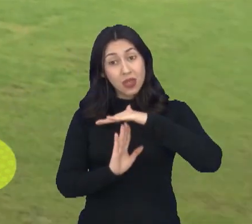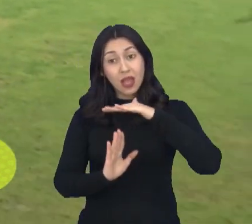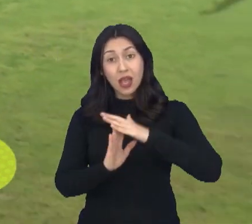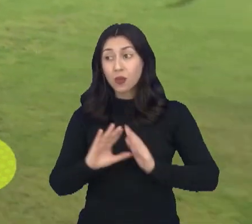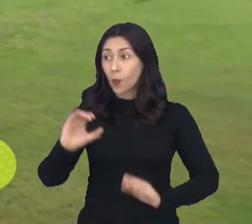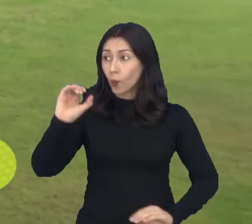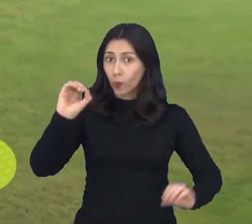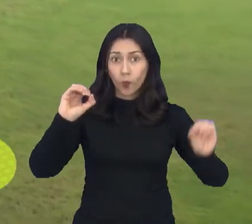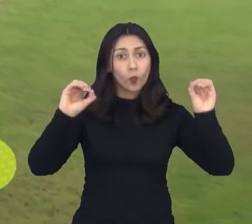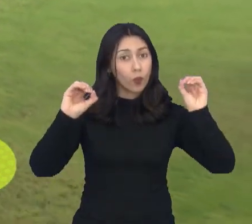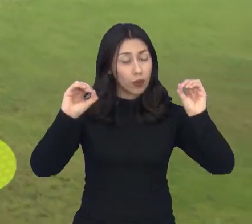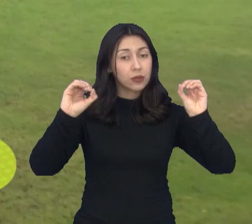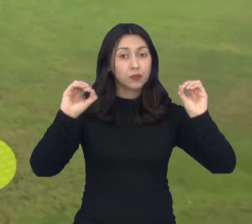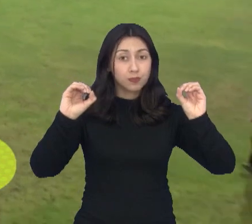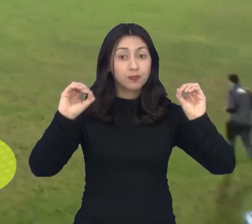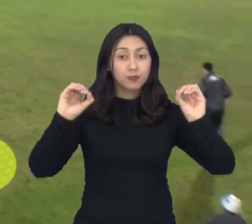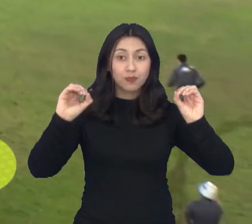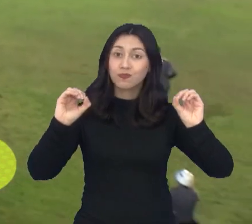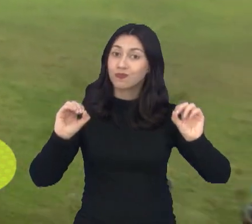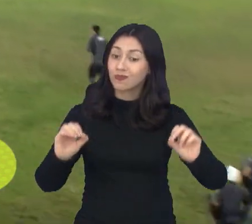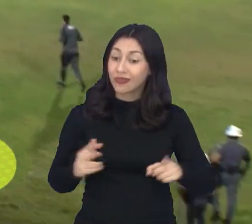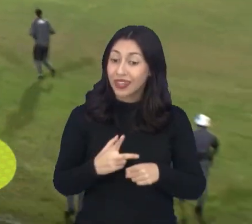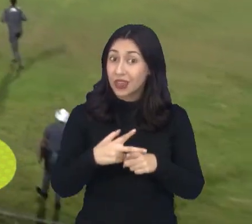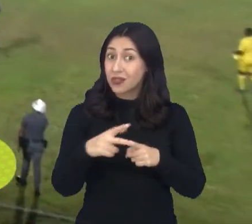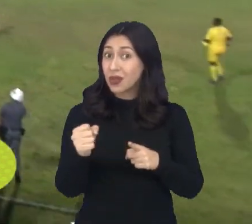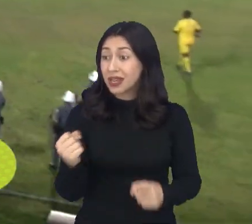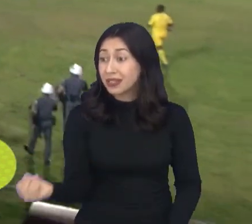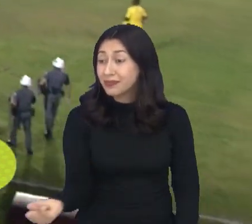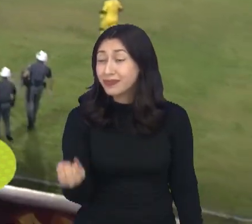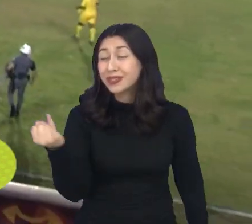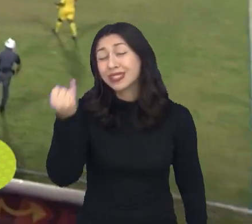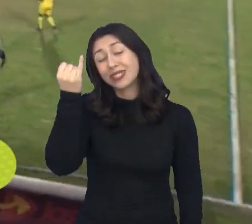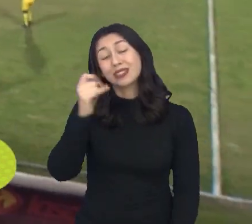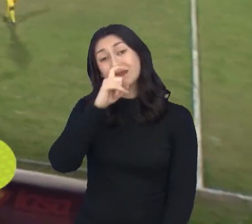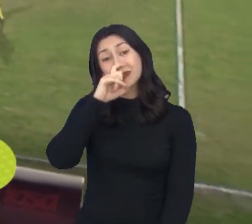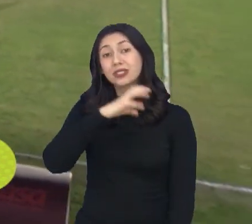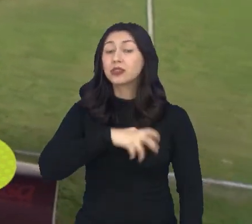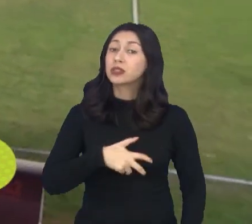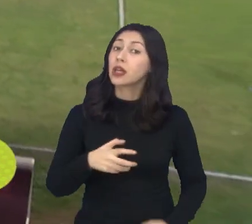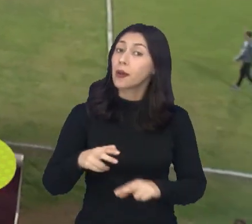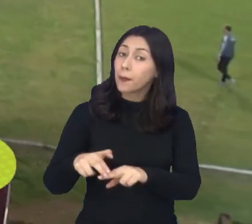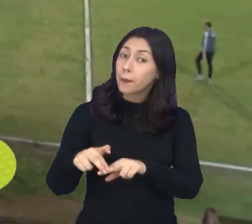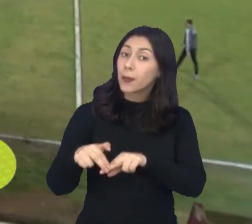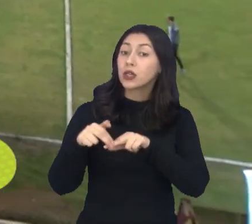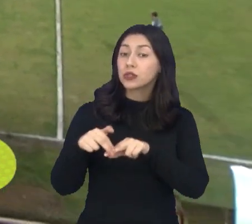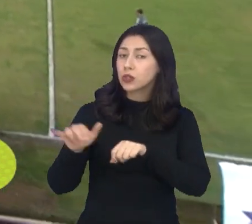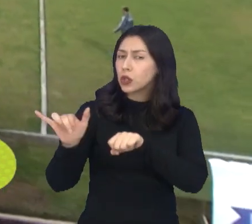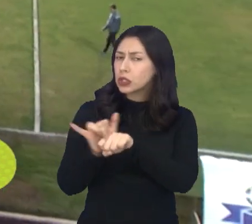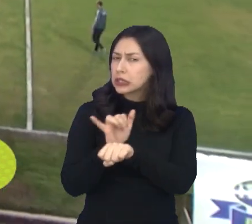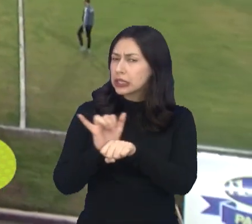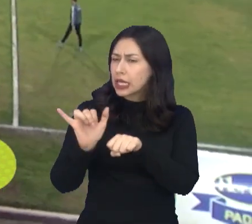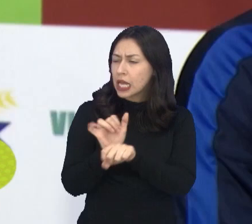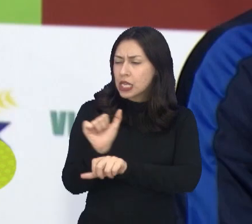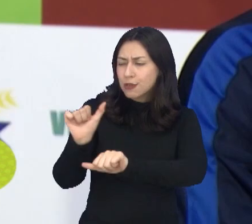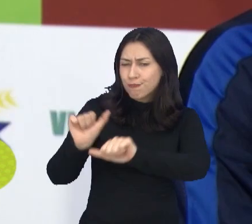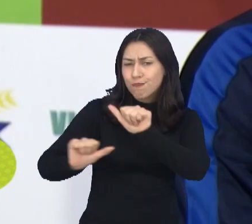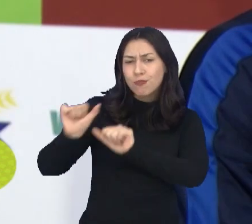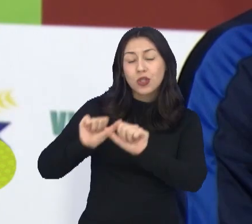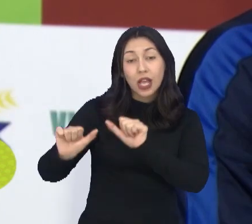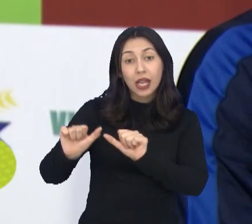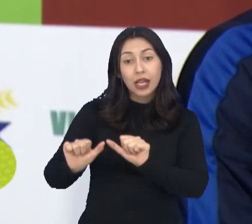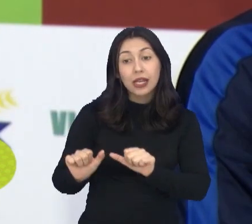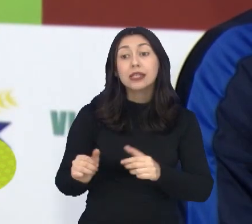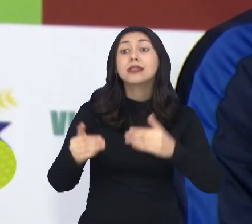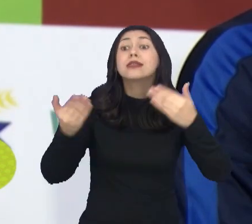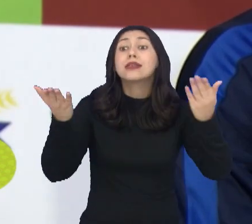gols na primeira etapa. A vitória era importante para o São José. Por isso, a estratégia tinha que mudar. E aí,